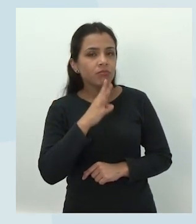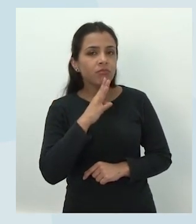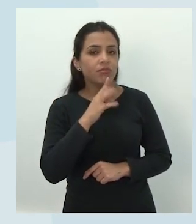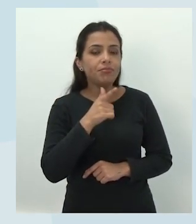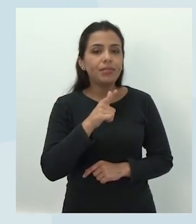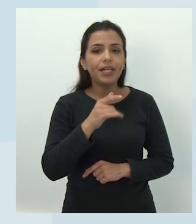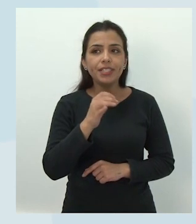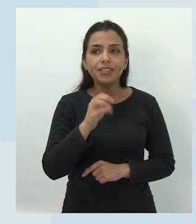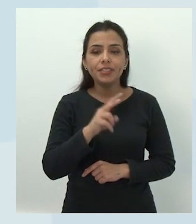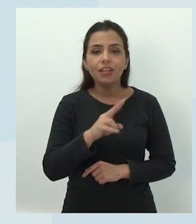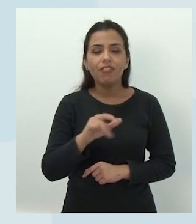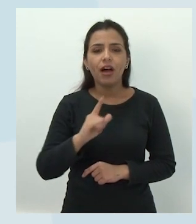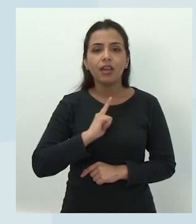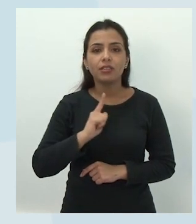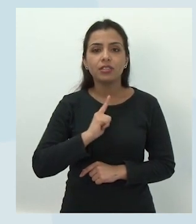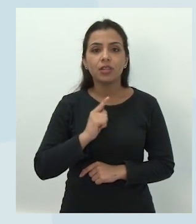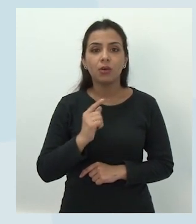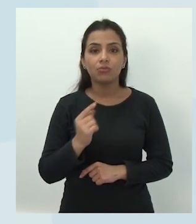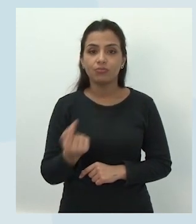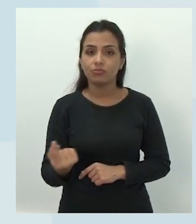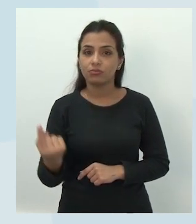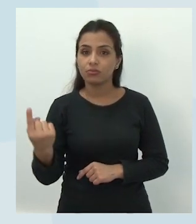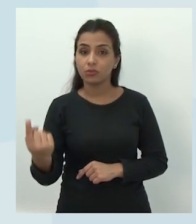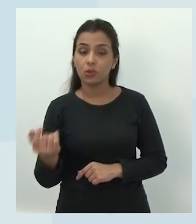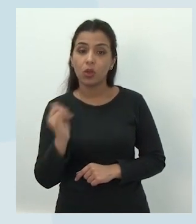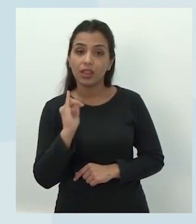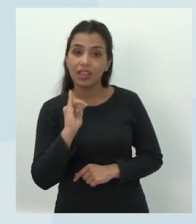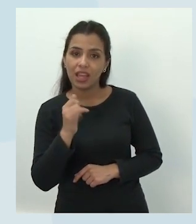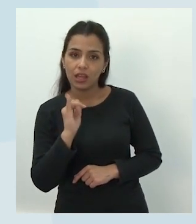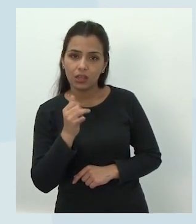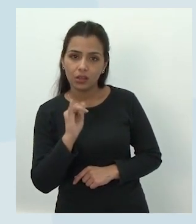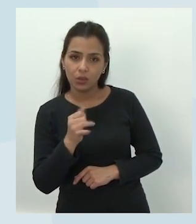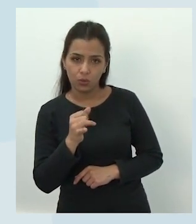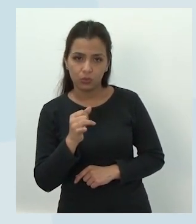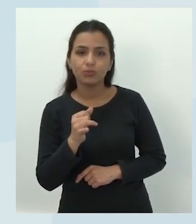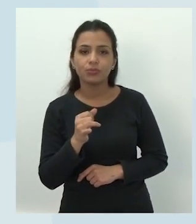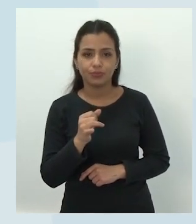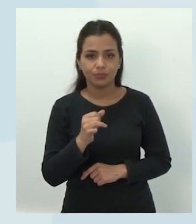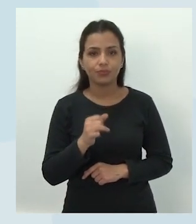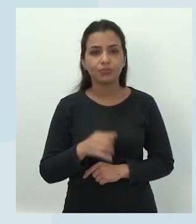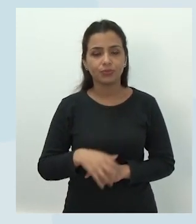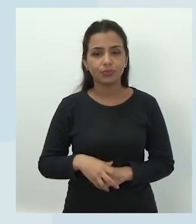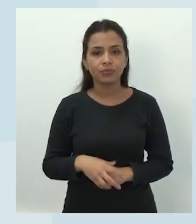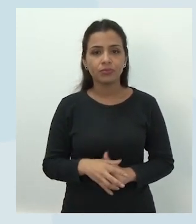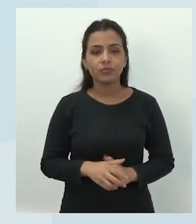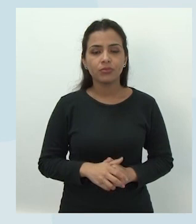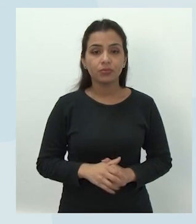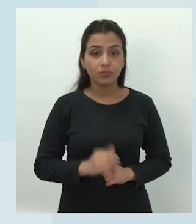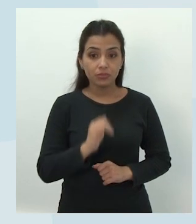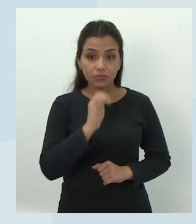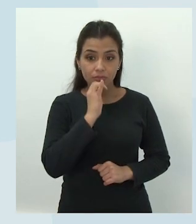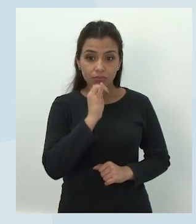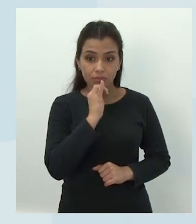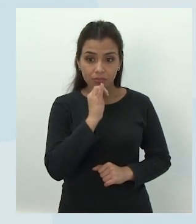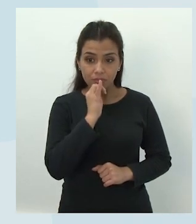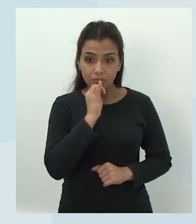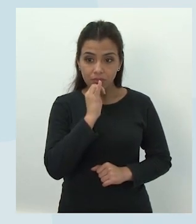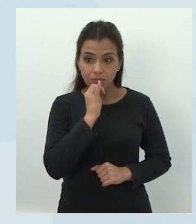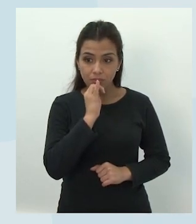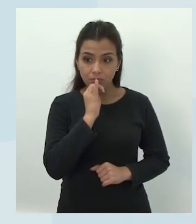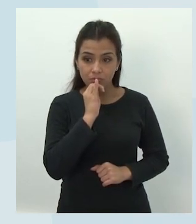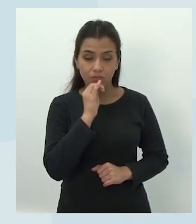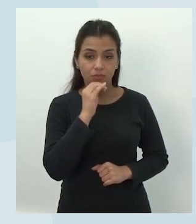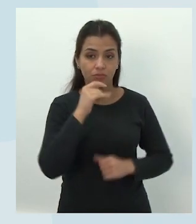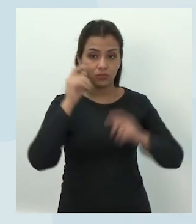um narrador ou uma terceira pessoa que estará contando essa historinha para nós, tá? Por exemplo, qual seria a versão do